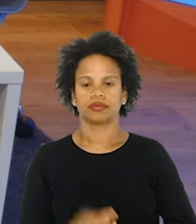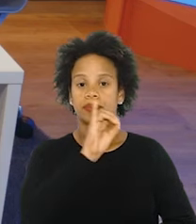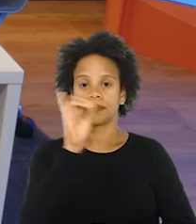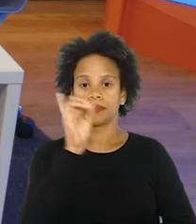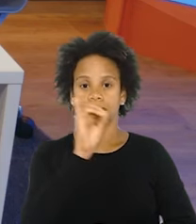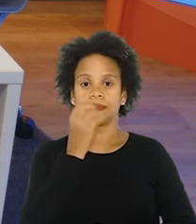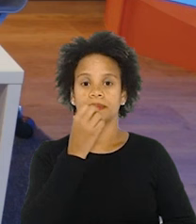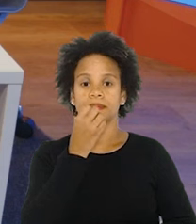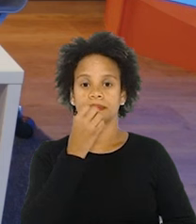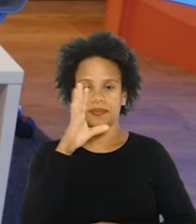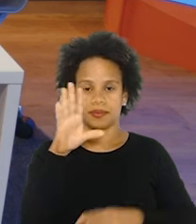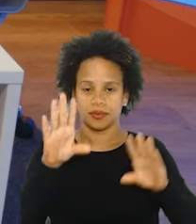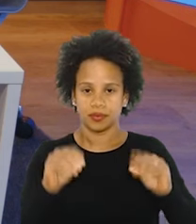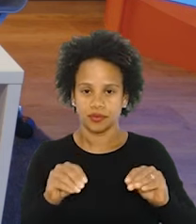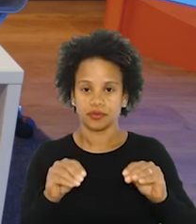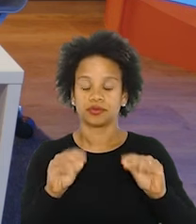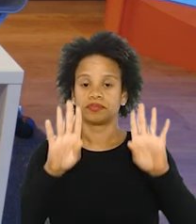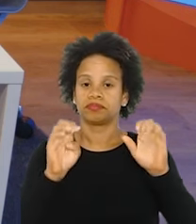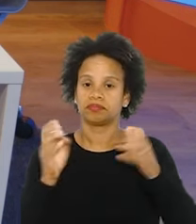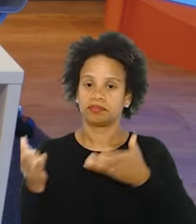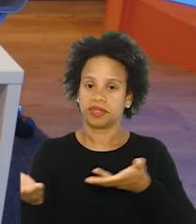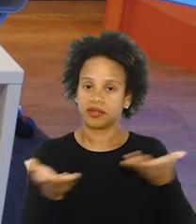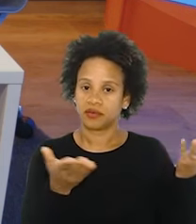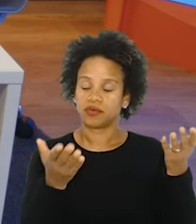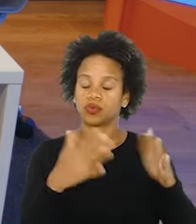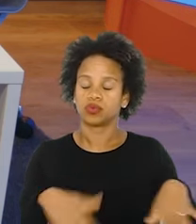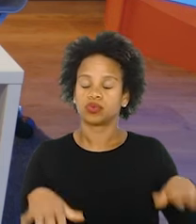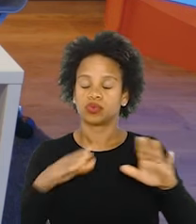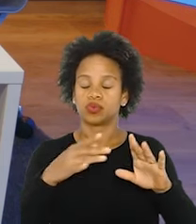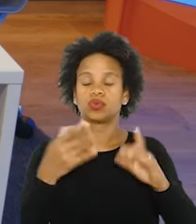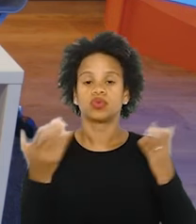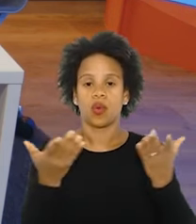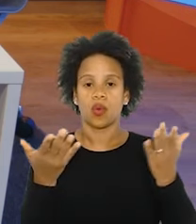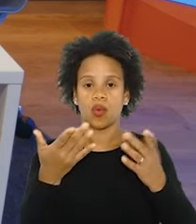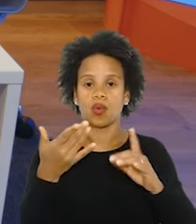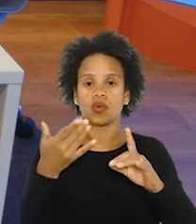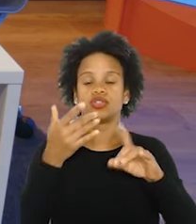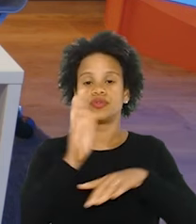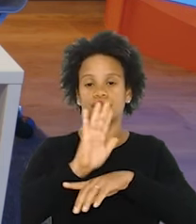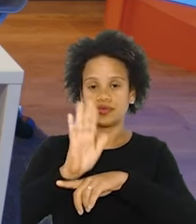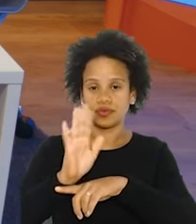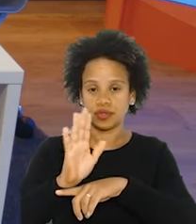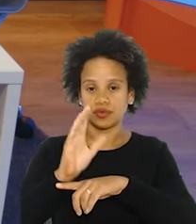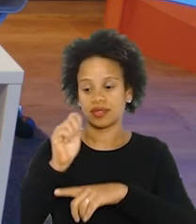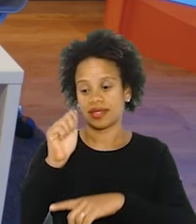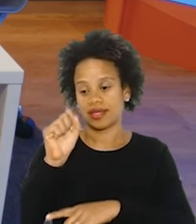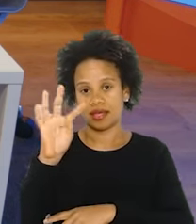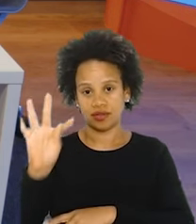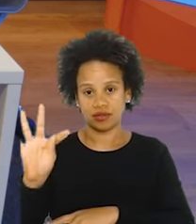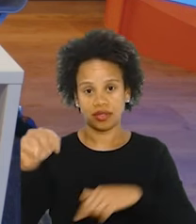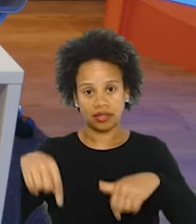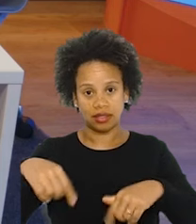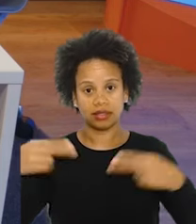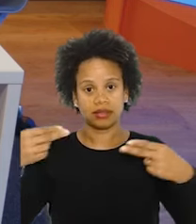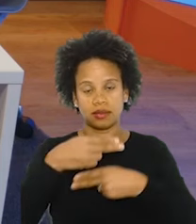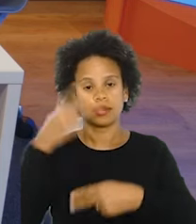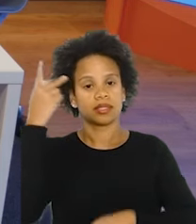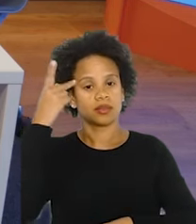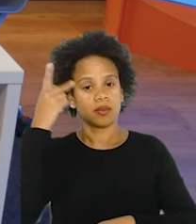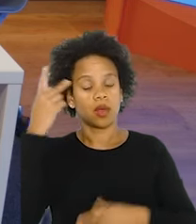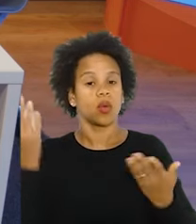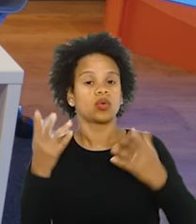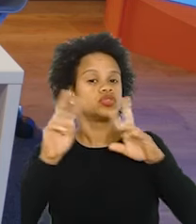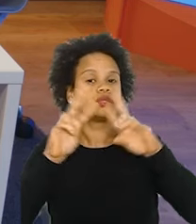Olá boa noite sejam muito bem-vindos a mais um video cast do cebra São Paulo hoje nosso tema será sobre